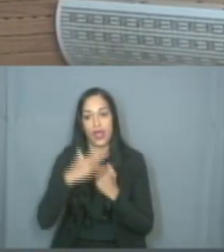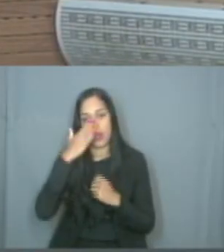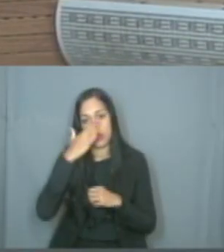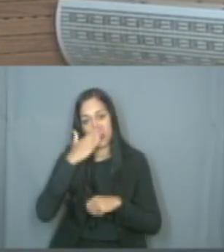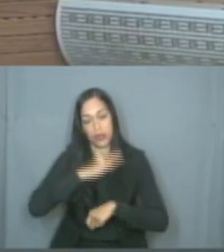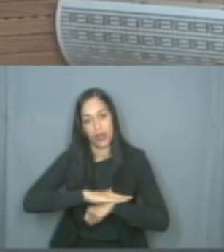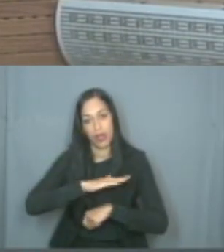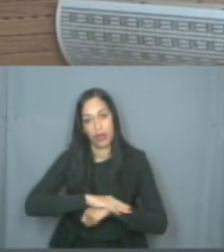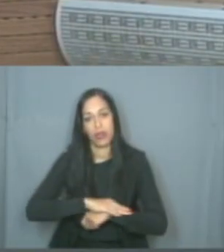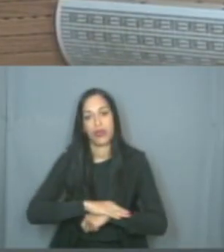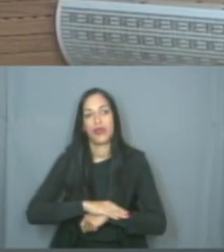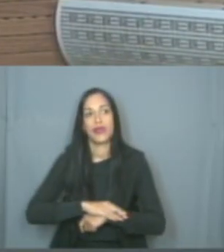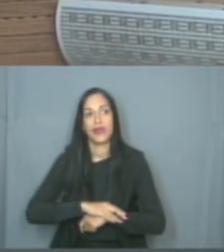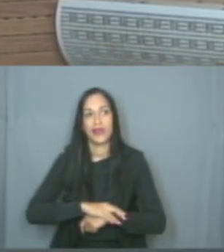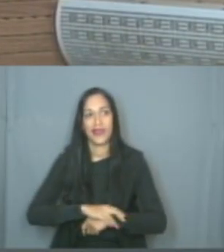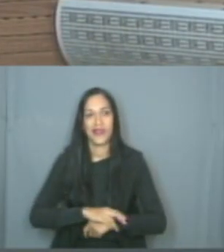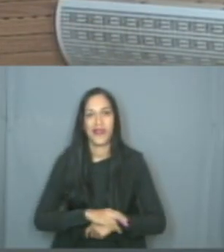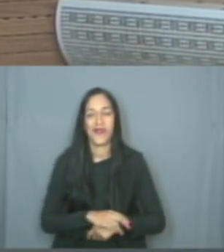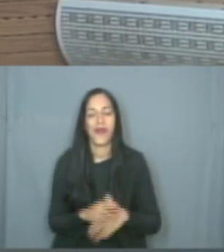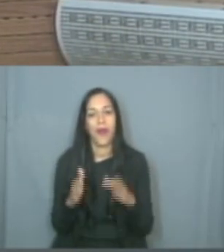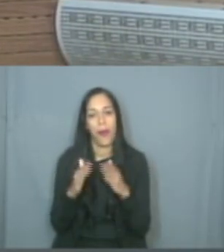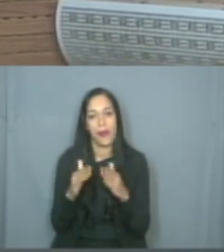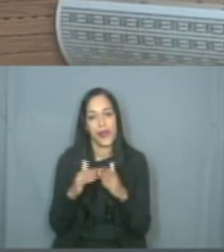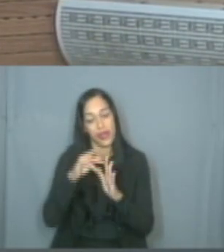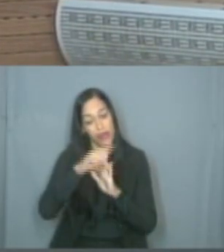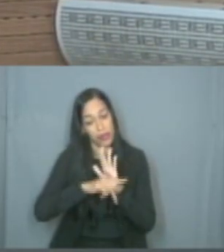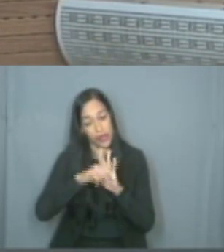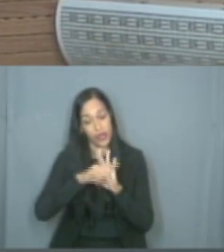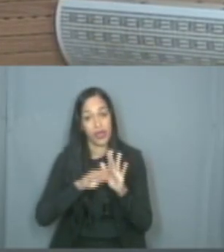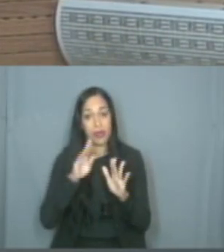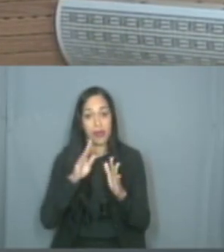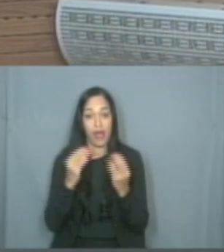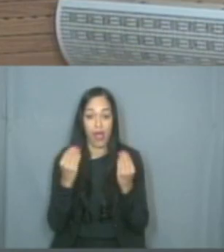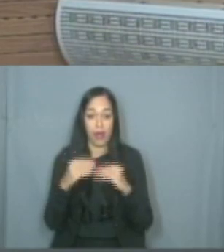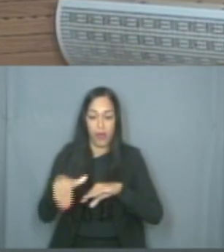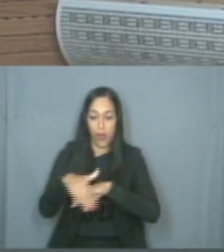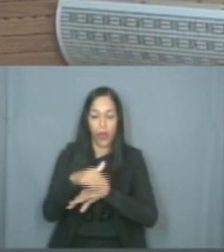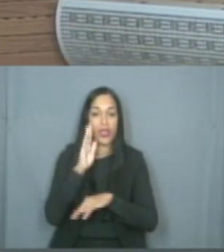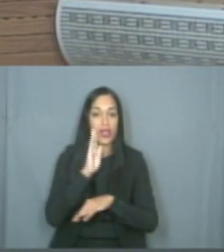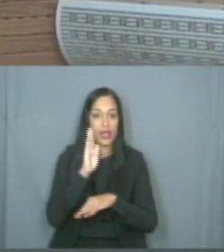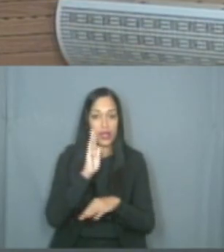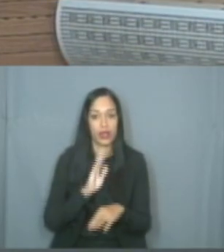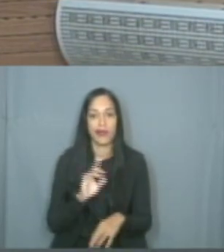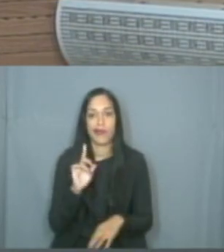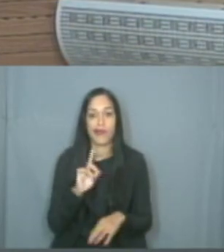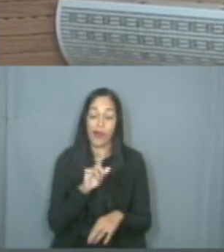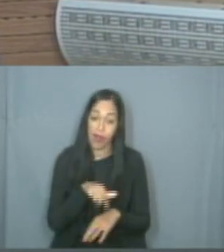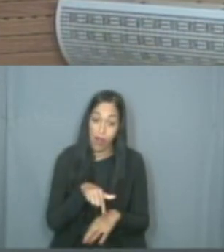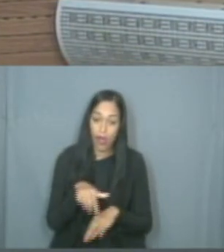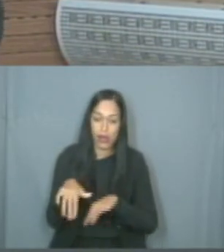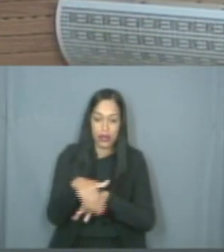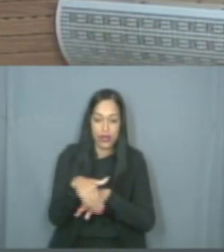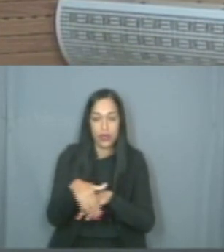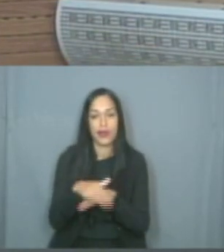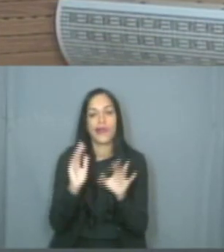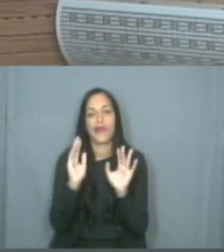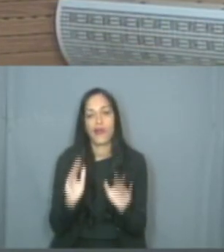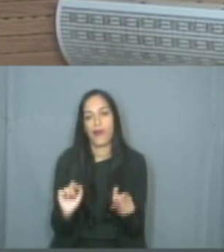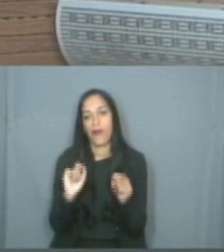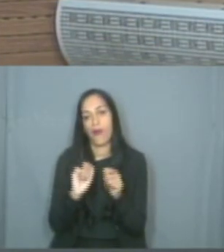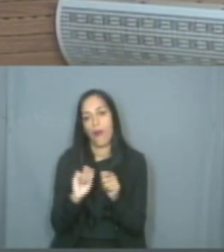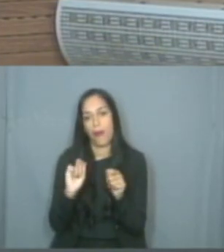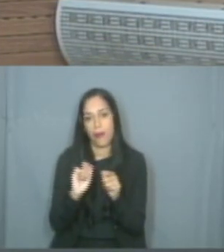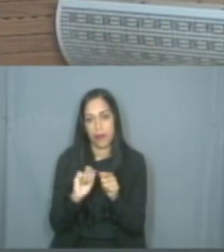gente coloca nesses requerimentos, solicitando o programa Calçada Legal, a gente lembra aqui que muitas dessas calçadas já foram